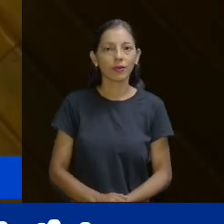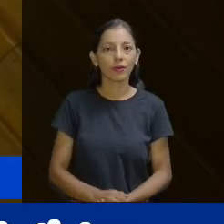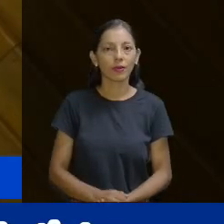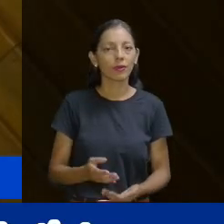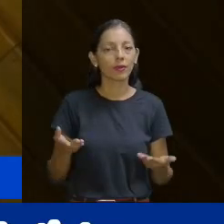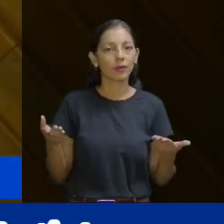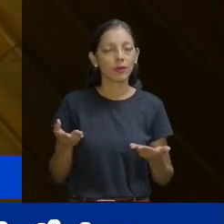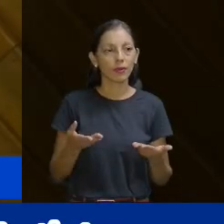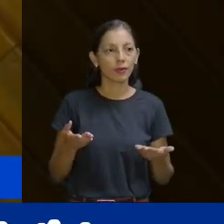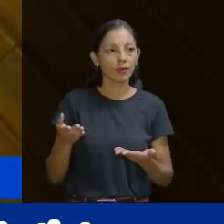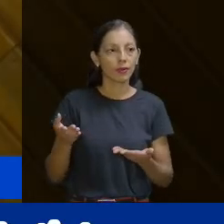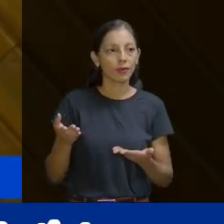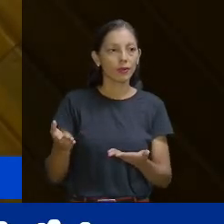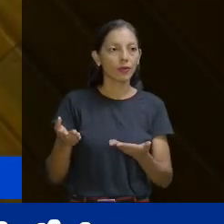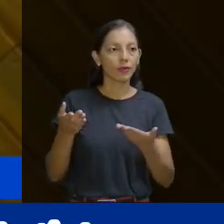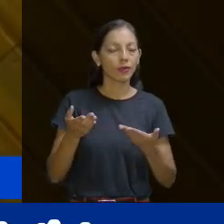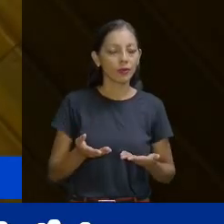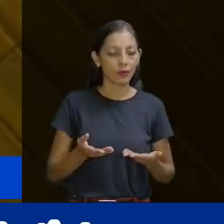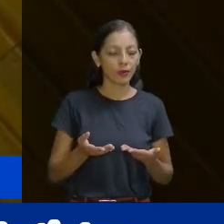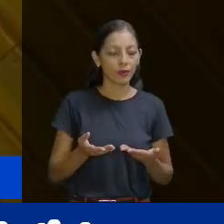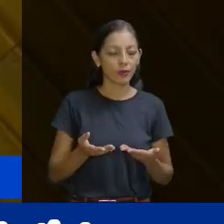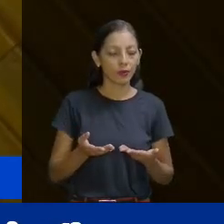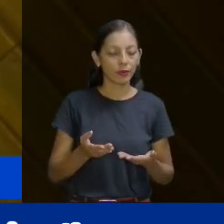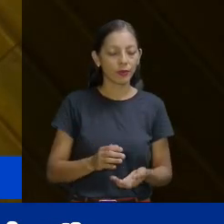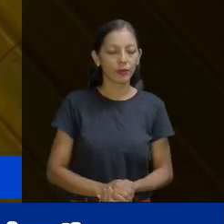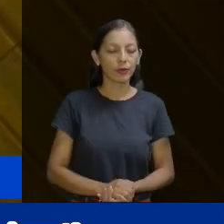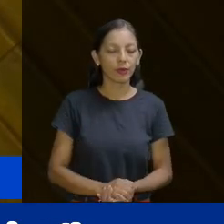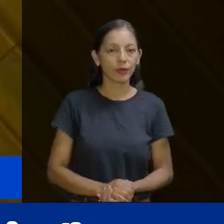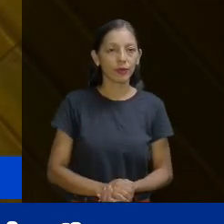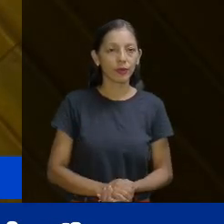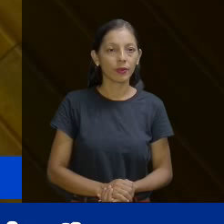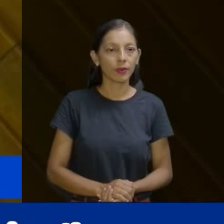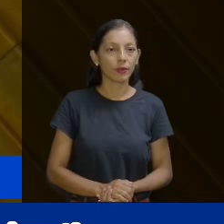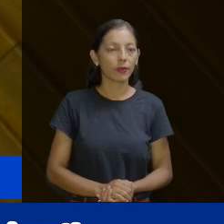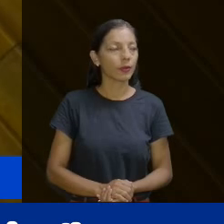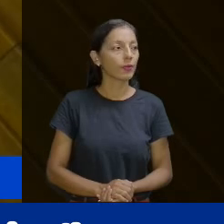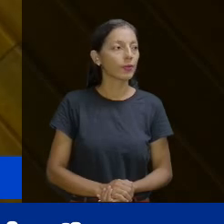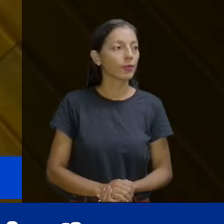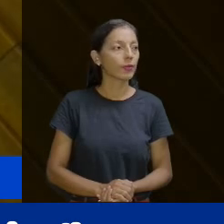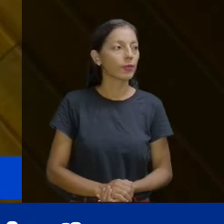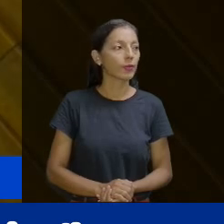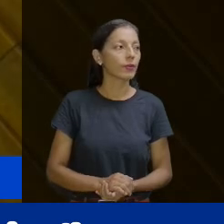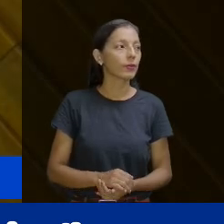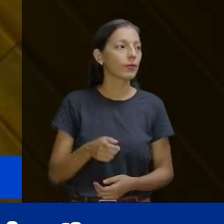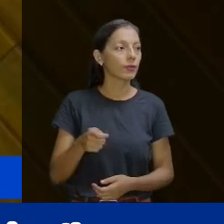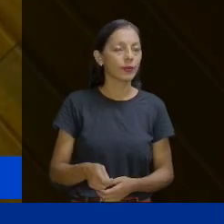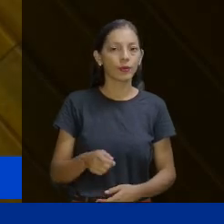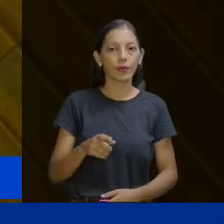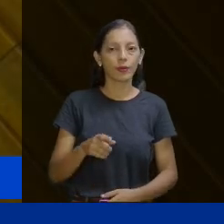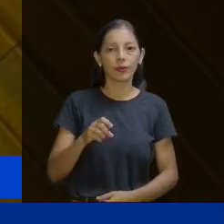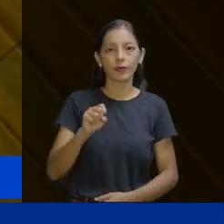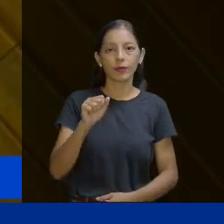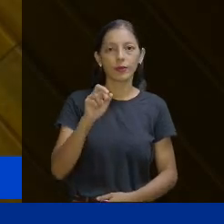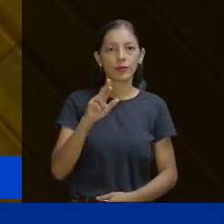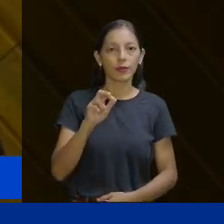Agora, convidamos para fazer uso da palavra a excelentíssima Procuradora Regional Eleitoral, doutora Sara Cavalcante.